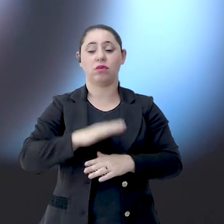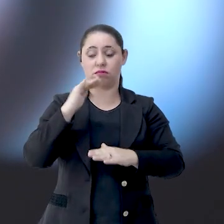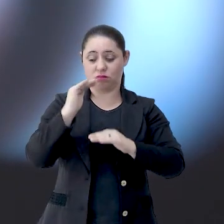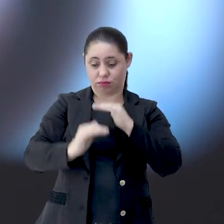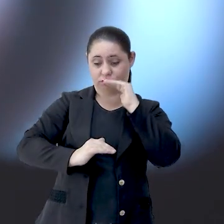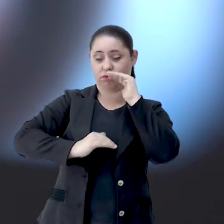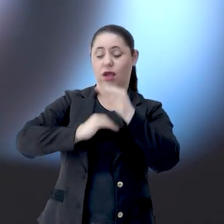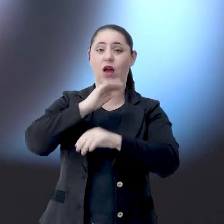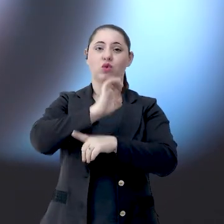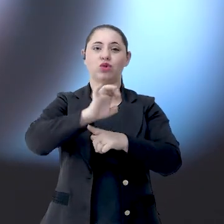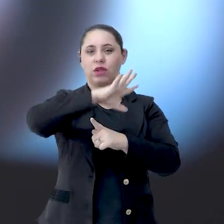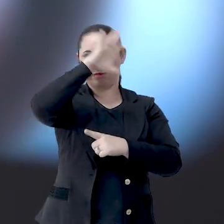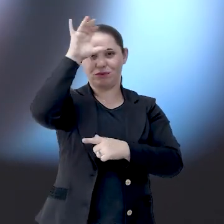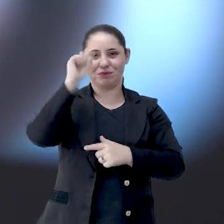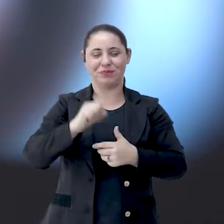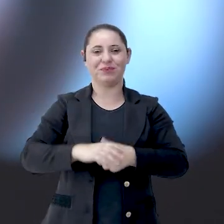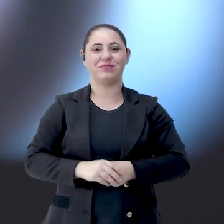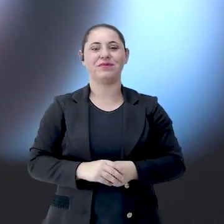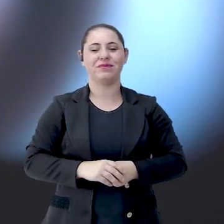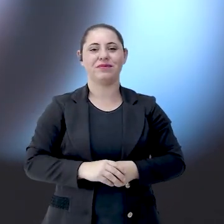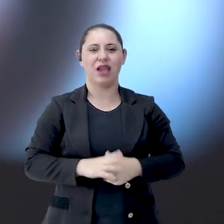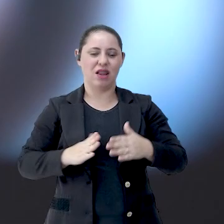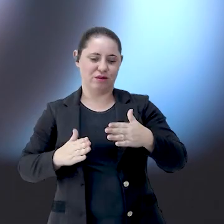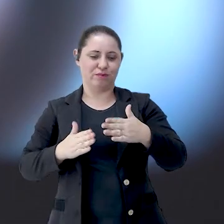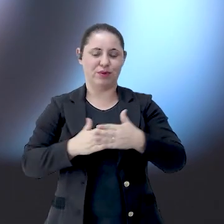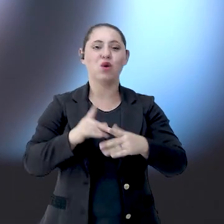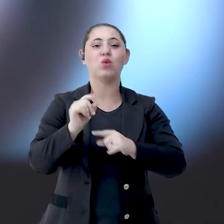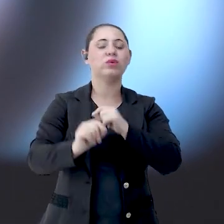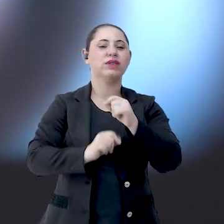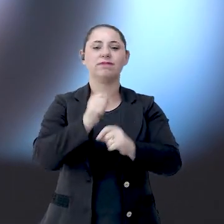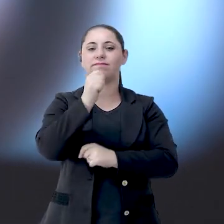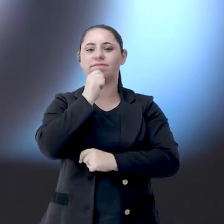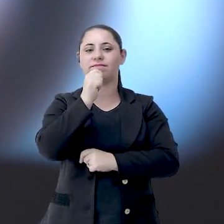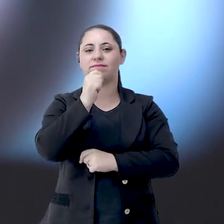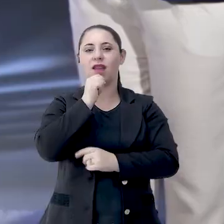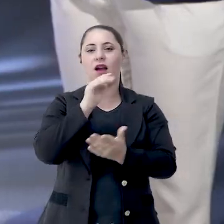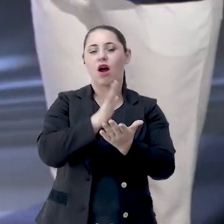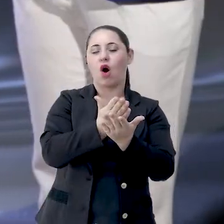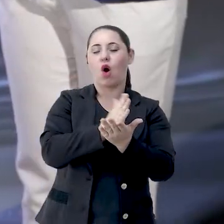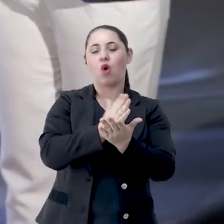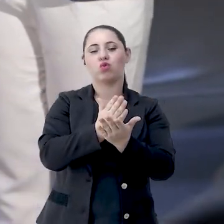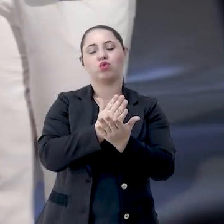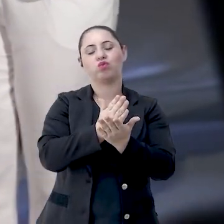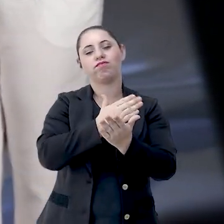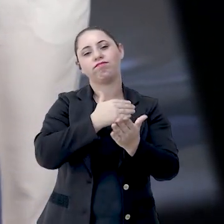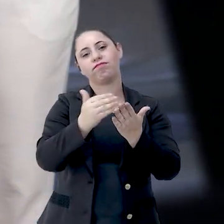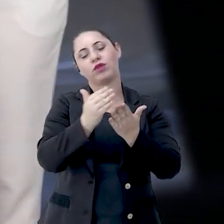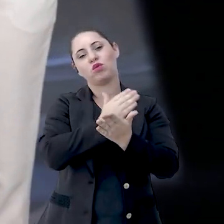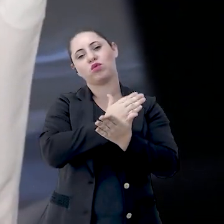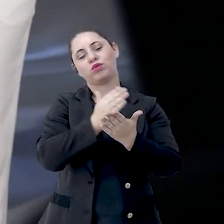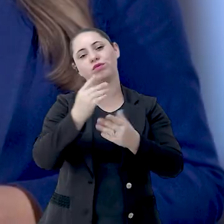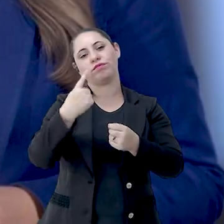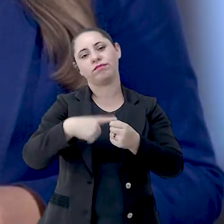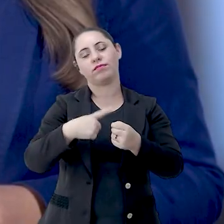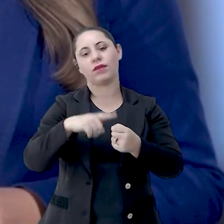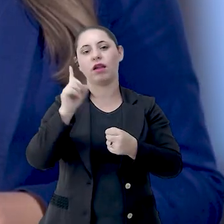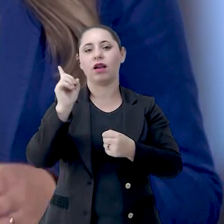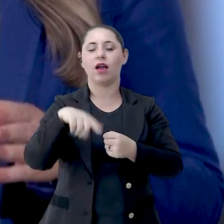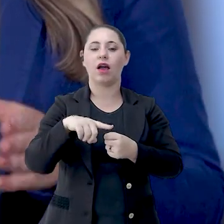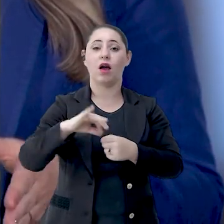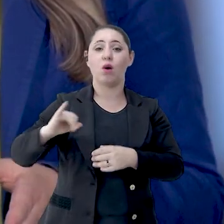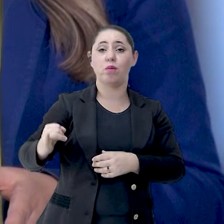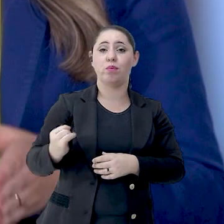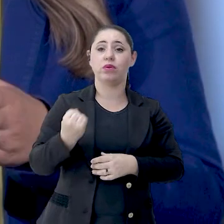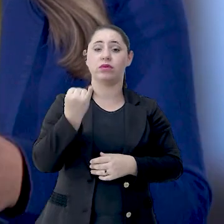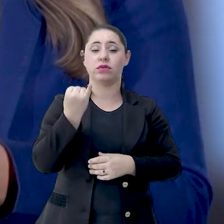Mato Grosso do Sul limita-se ainda a alguns municípios. Pois é, Gláucia, essa é uma das oportunidades que